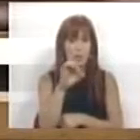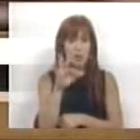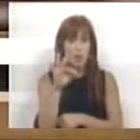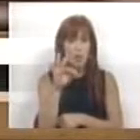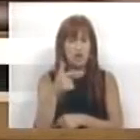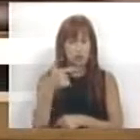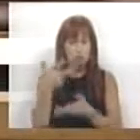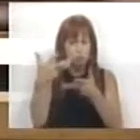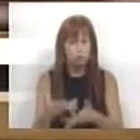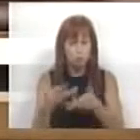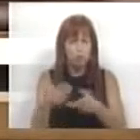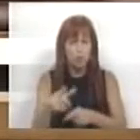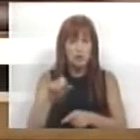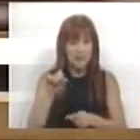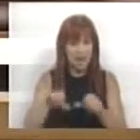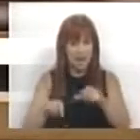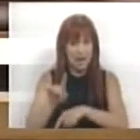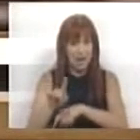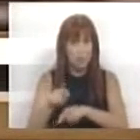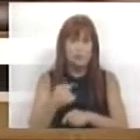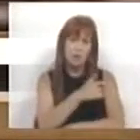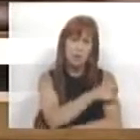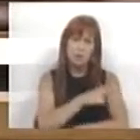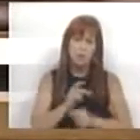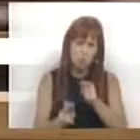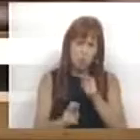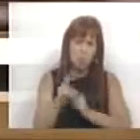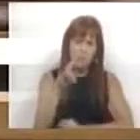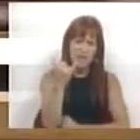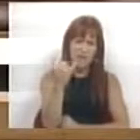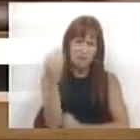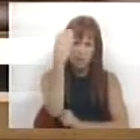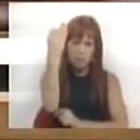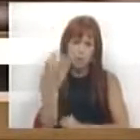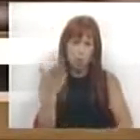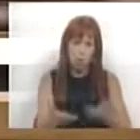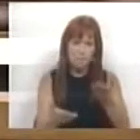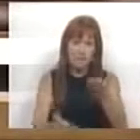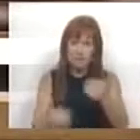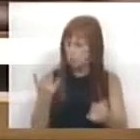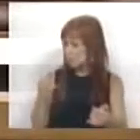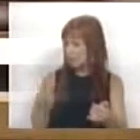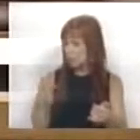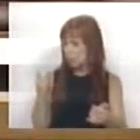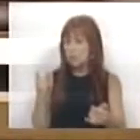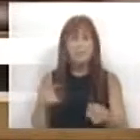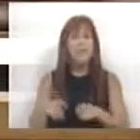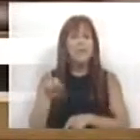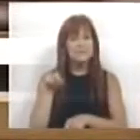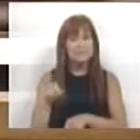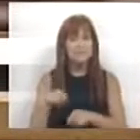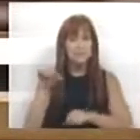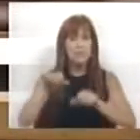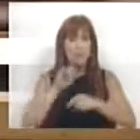1.684 toneladas de glifosato, o que representa um aumento de 20% em relação a 2012. E o